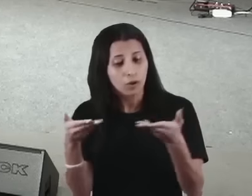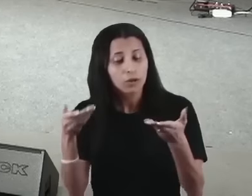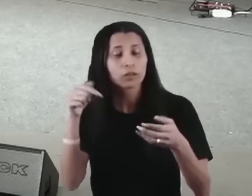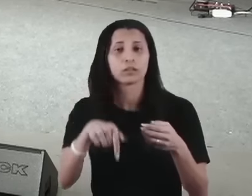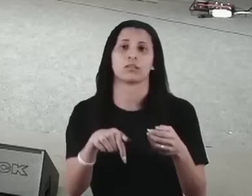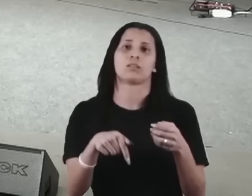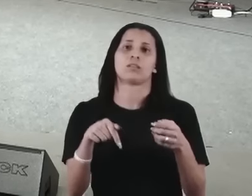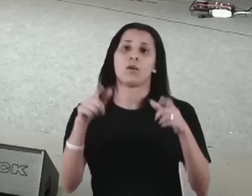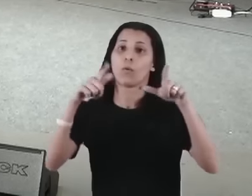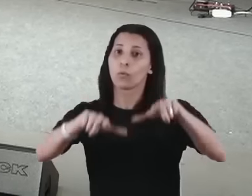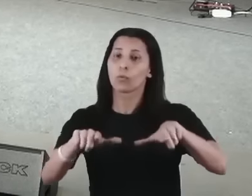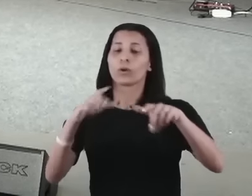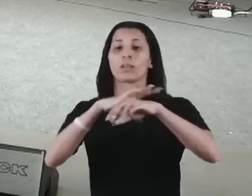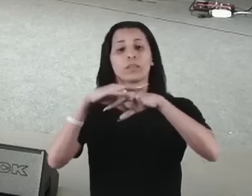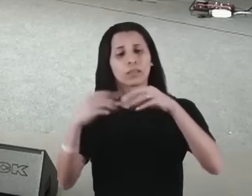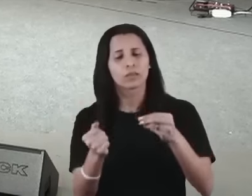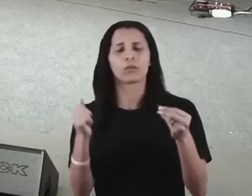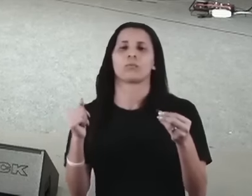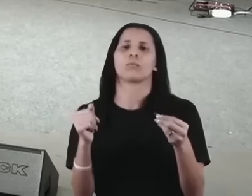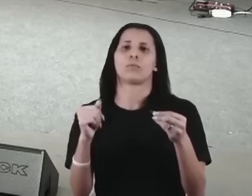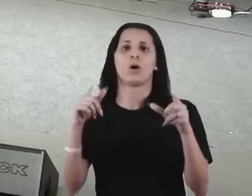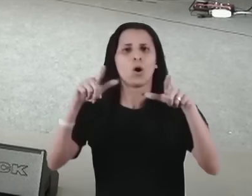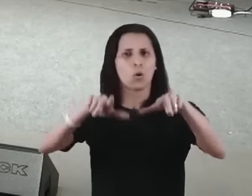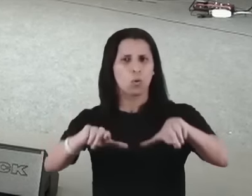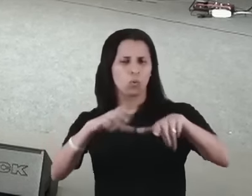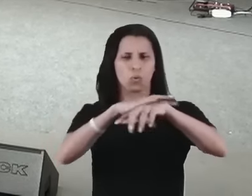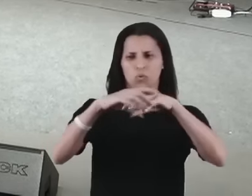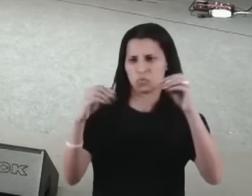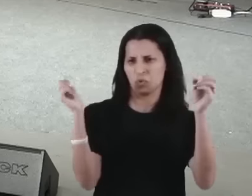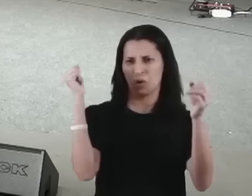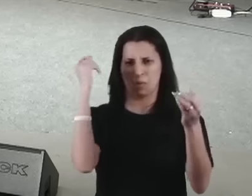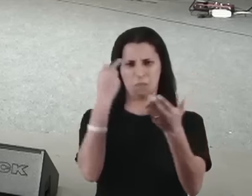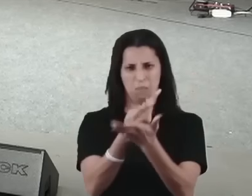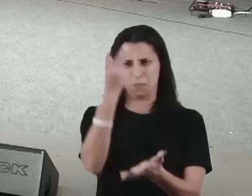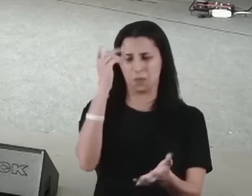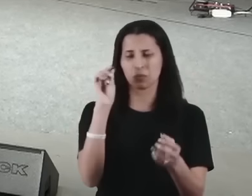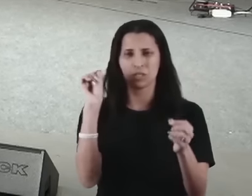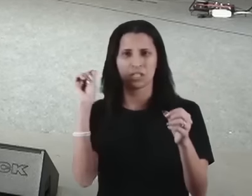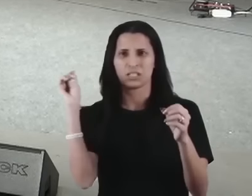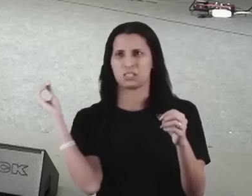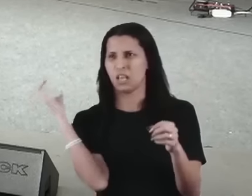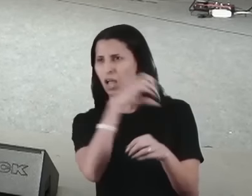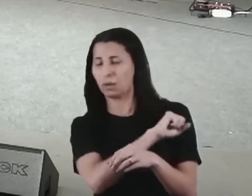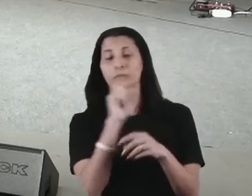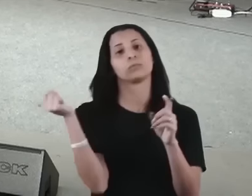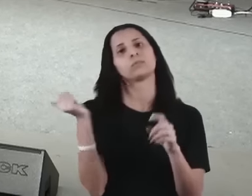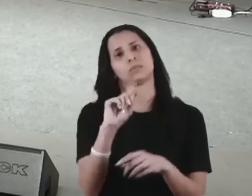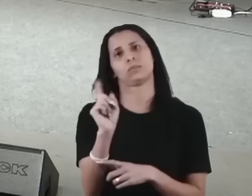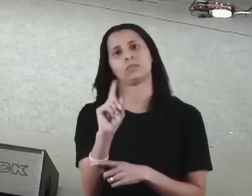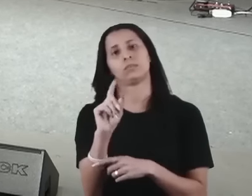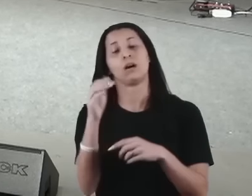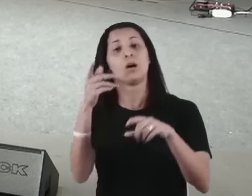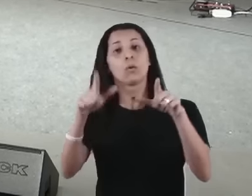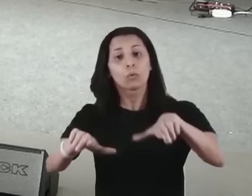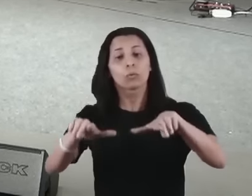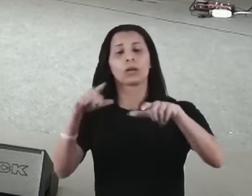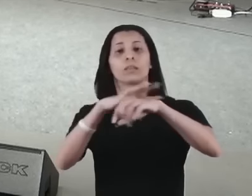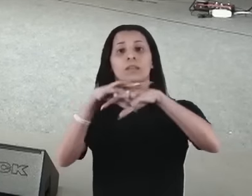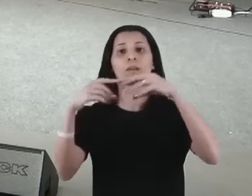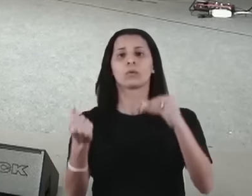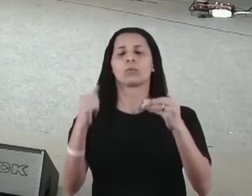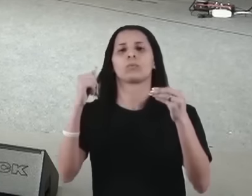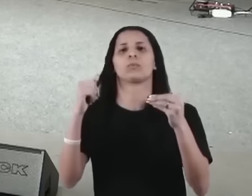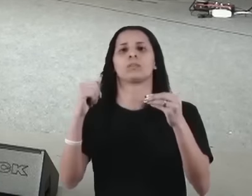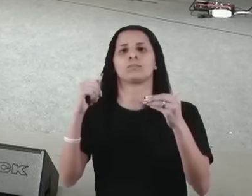cura e não é um ambiente de curar incidental por um acaso não esse é um ambiente de cura